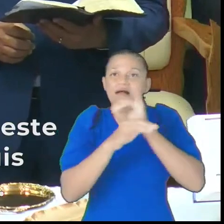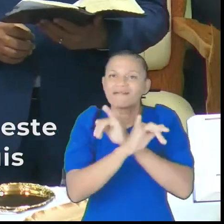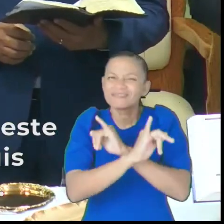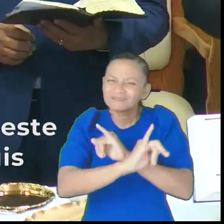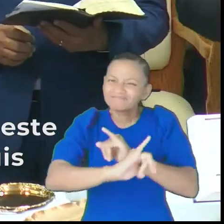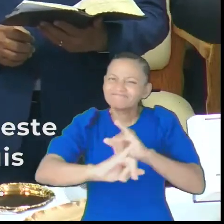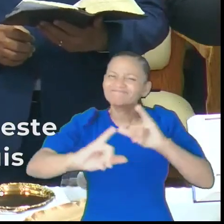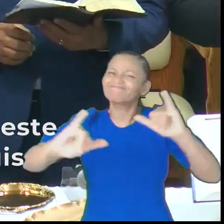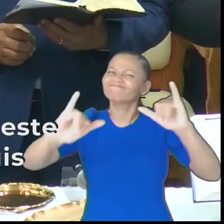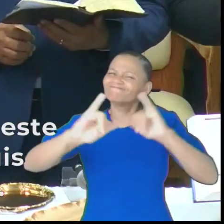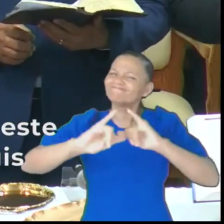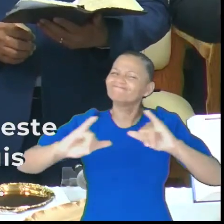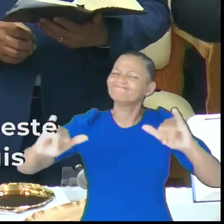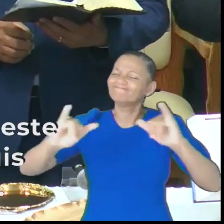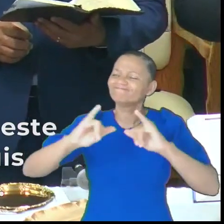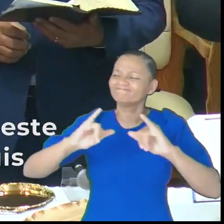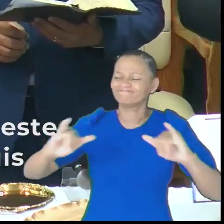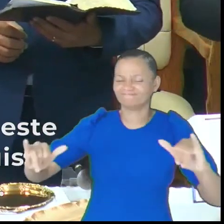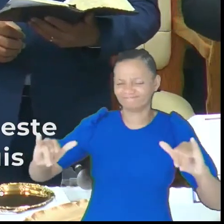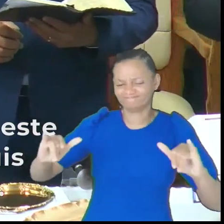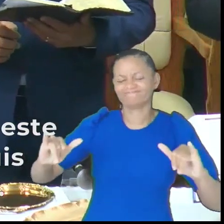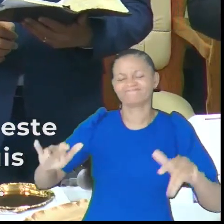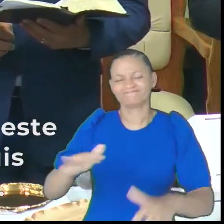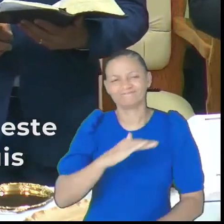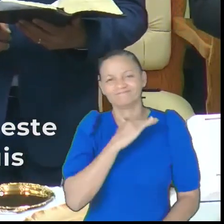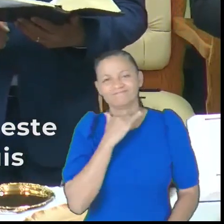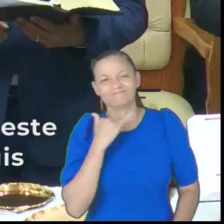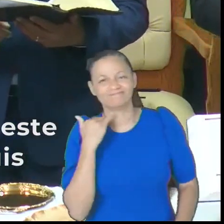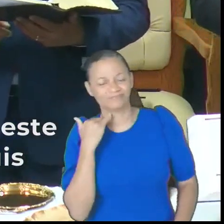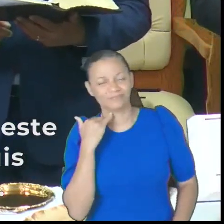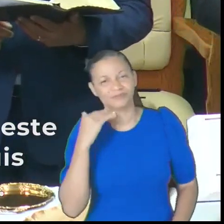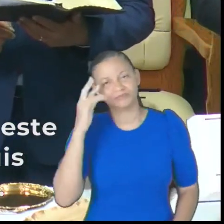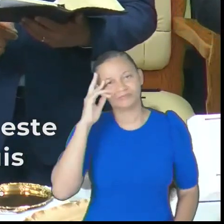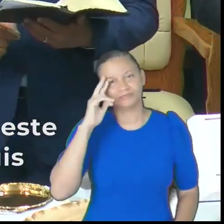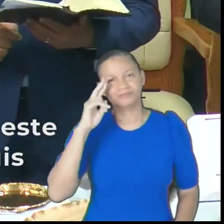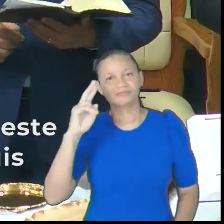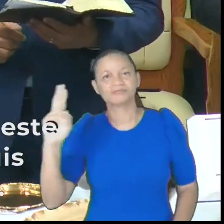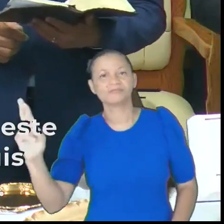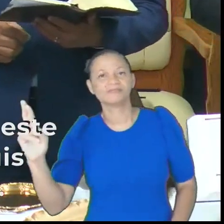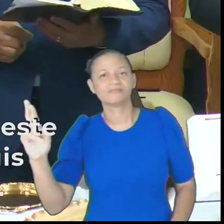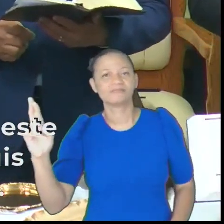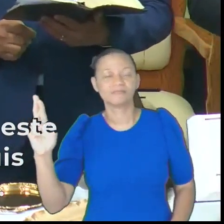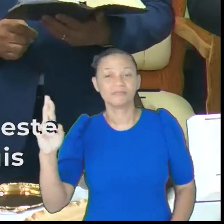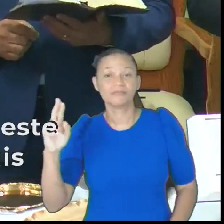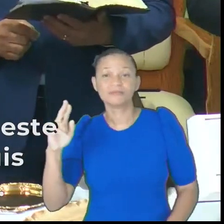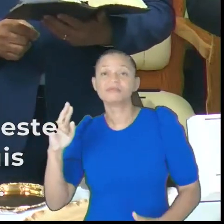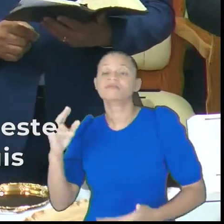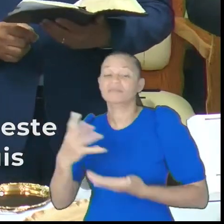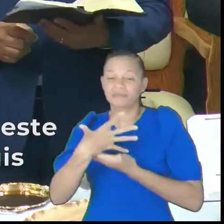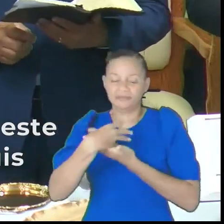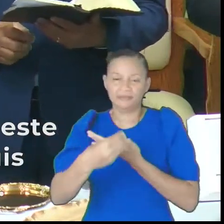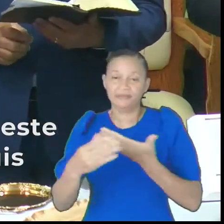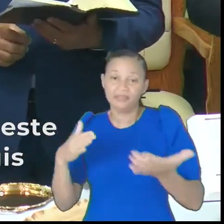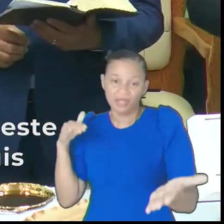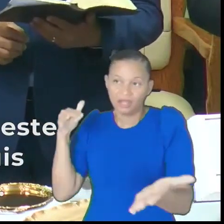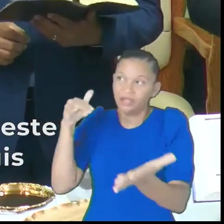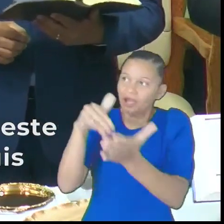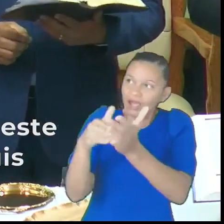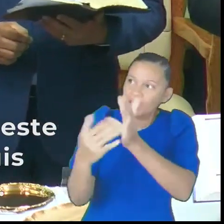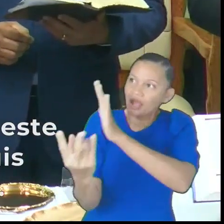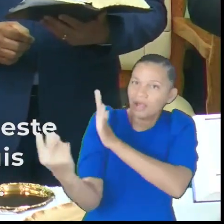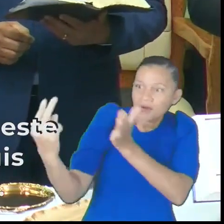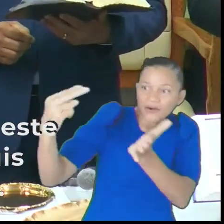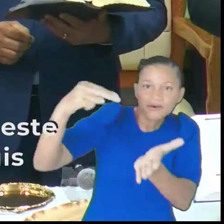anunciais a morte do Senhor. Repita mais alto ainda: até que venha. Até